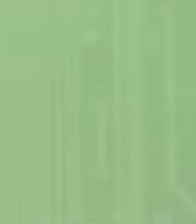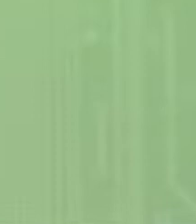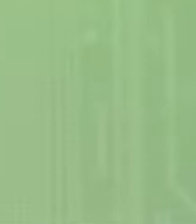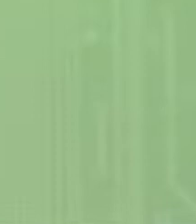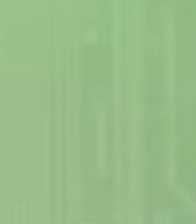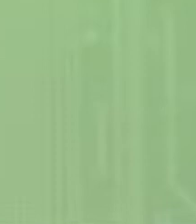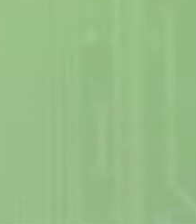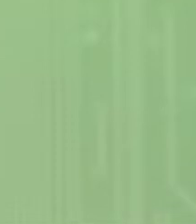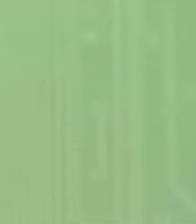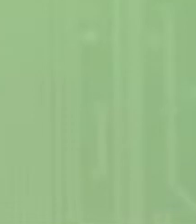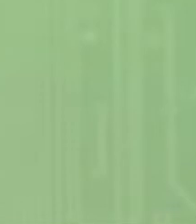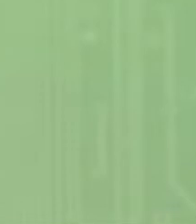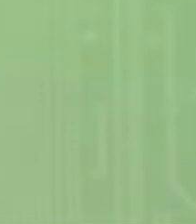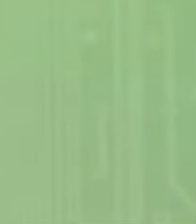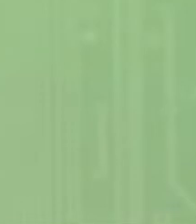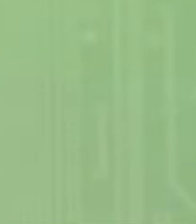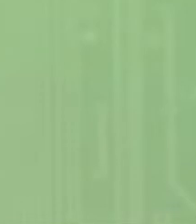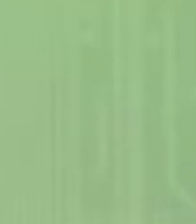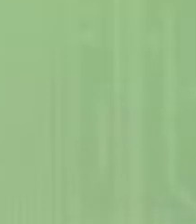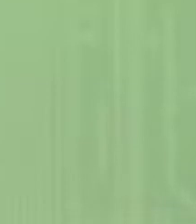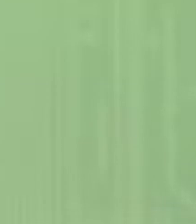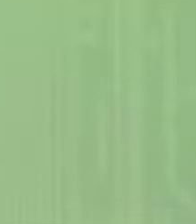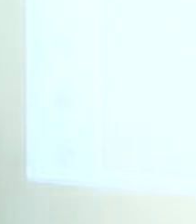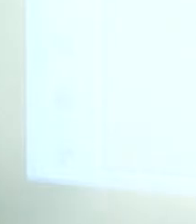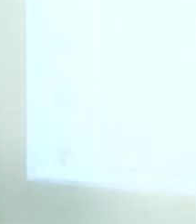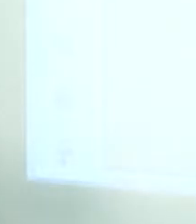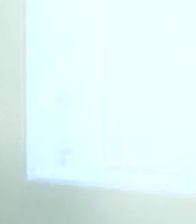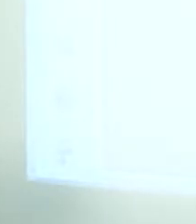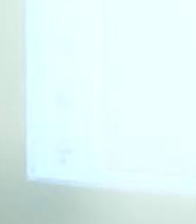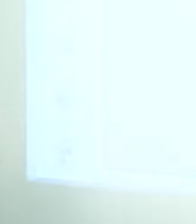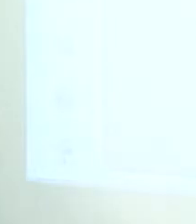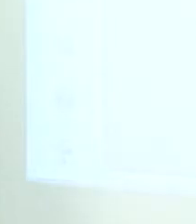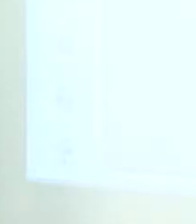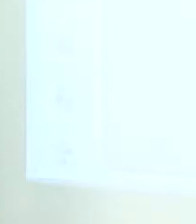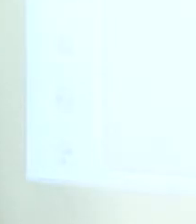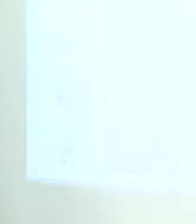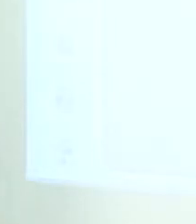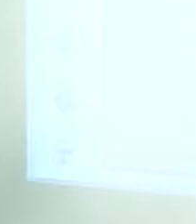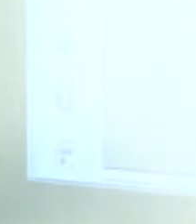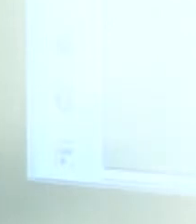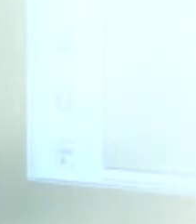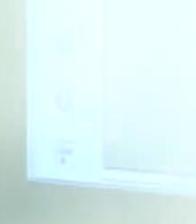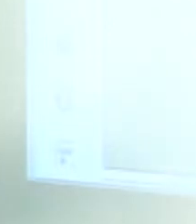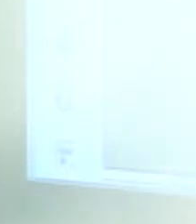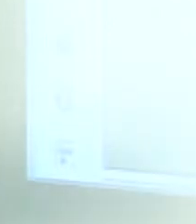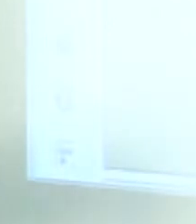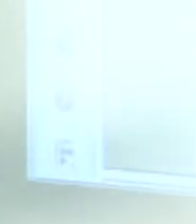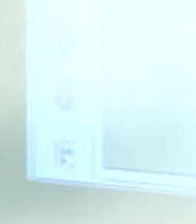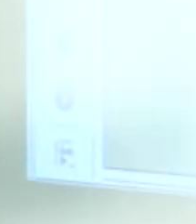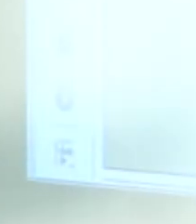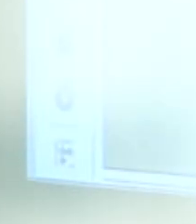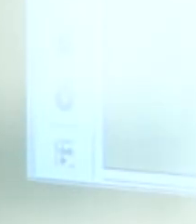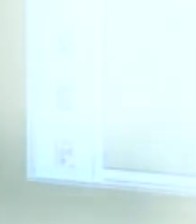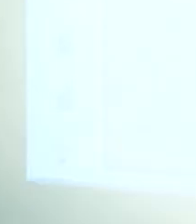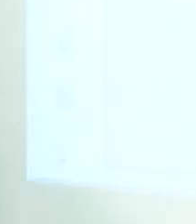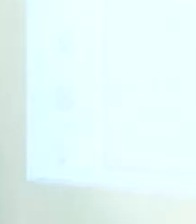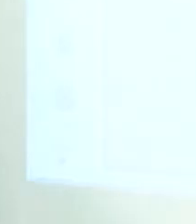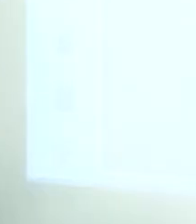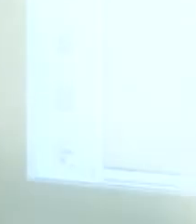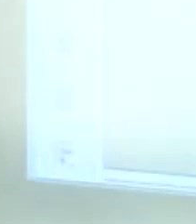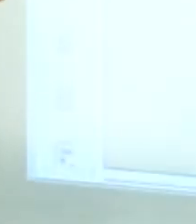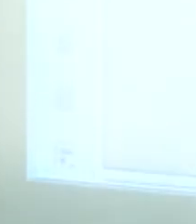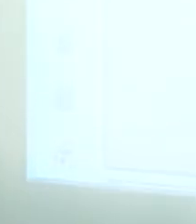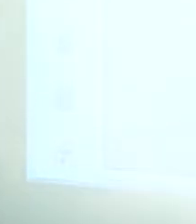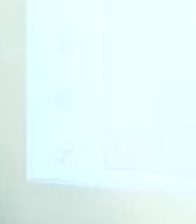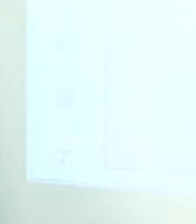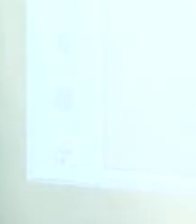acontecimento. Gente, o risco sempre vai estar ligado a algo negativo. Você não tem o risco de ganhar. A gente vai diferenciar o